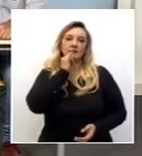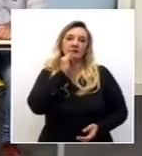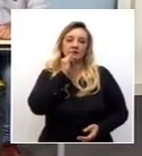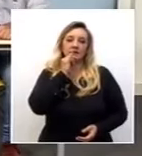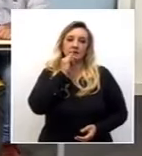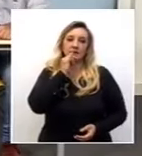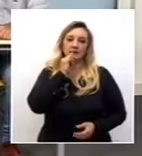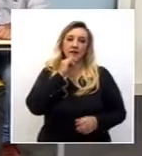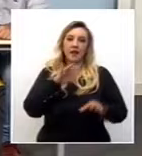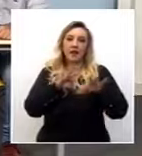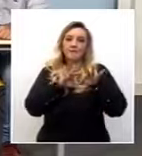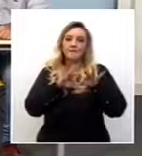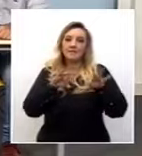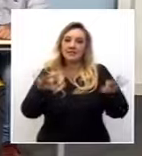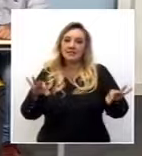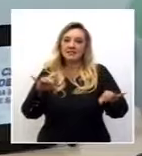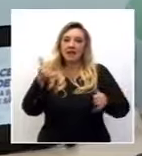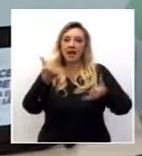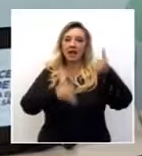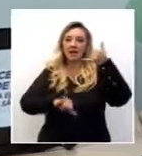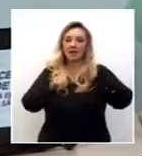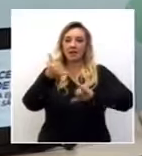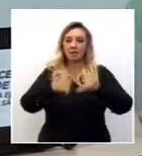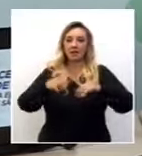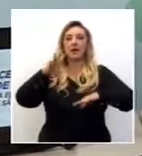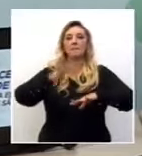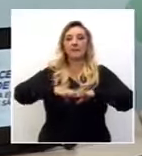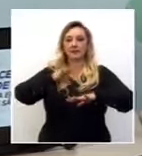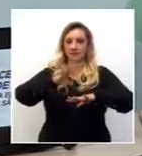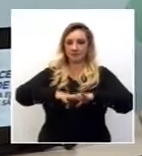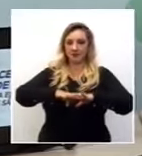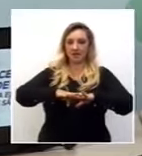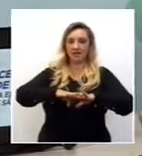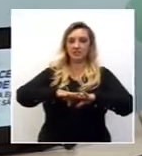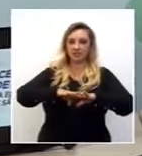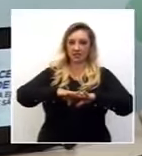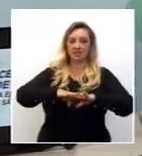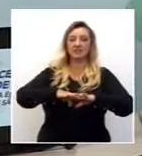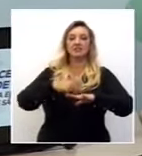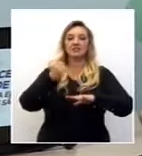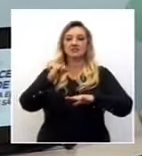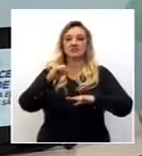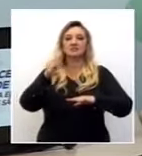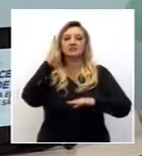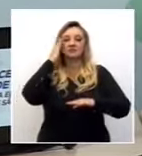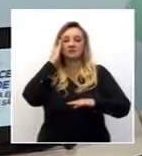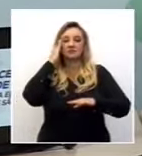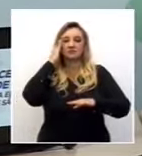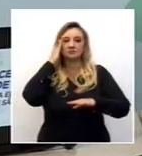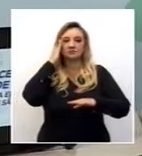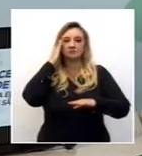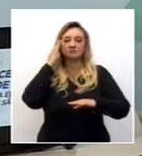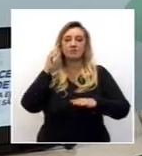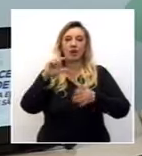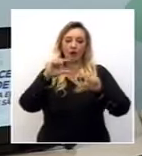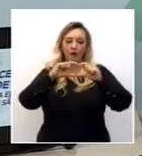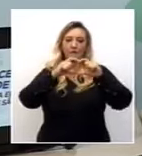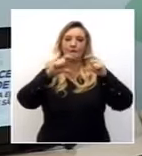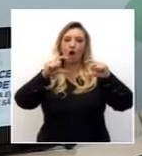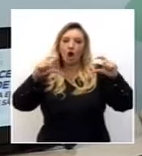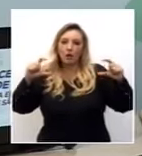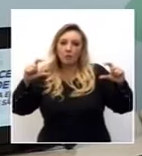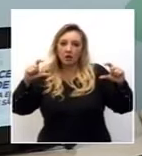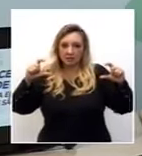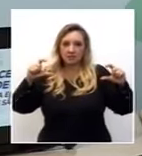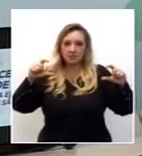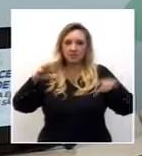física, química, matemática, se ele tiver lá as informações das grandezas, até mesmo para o próprio aluno memorizar, né, as informações